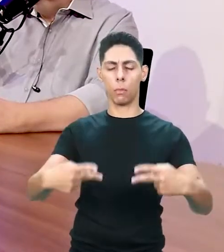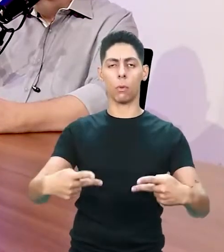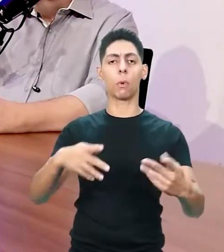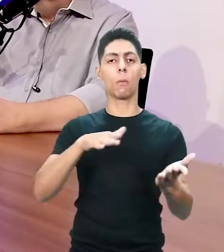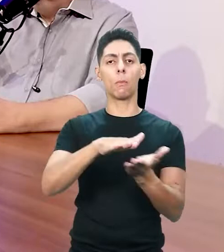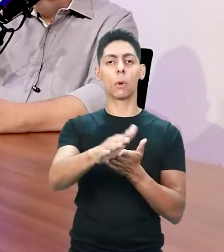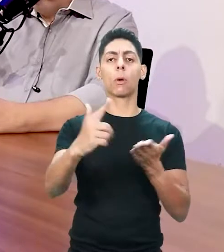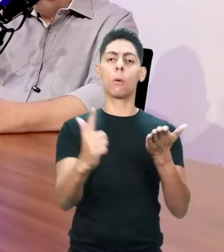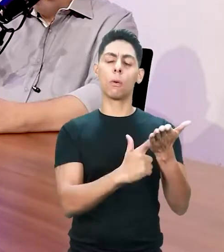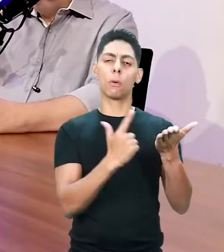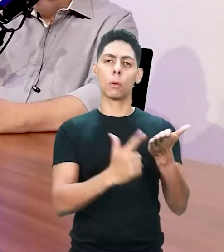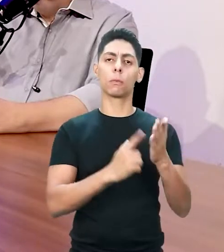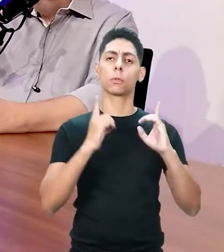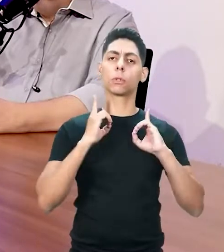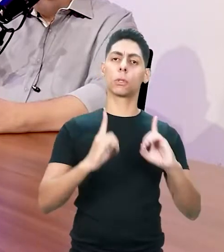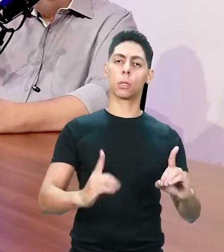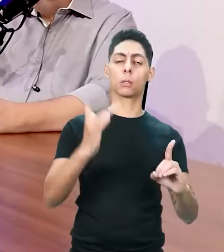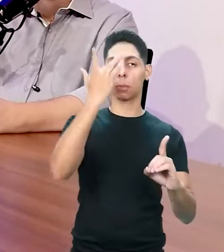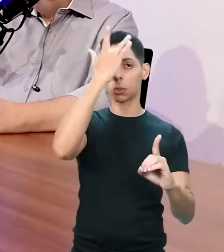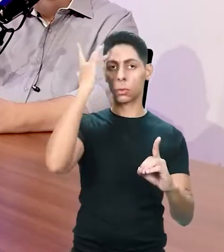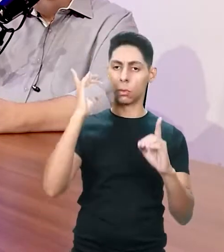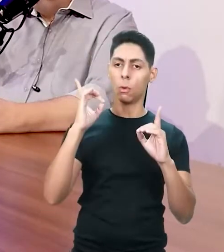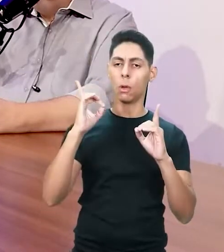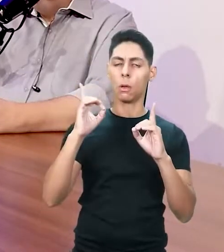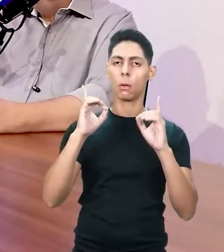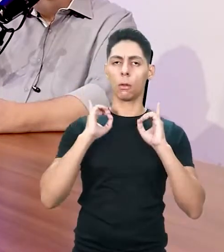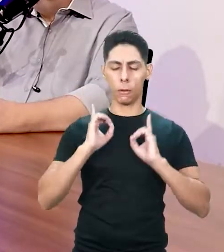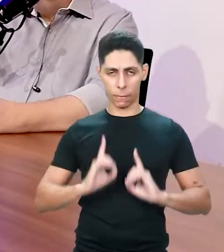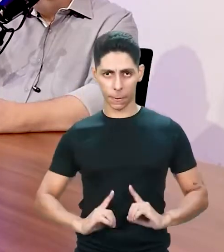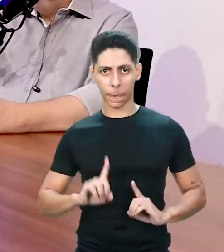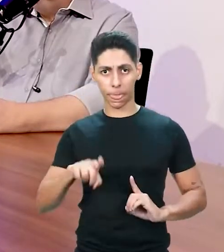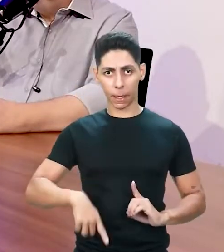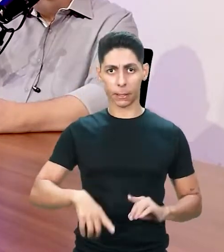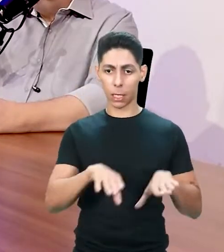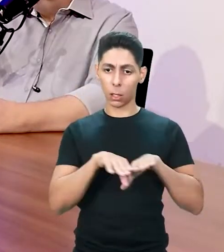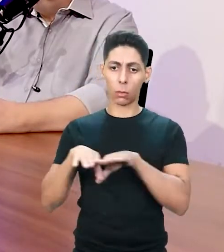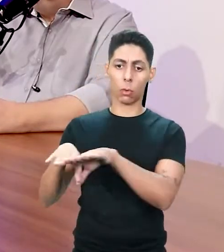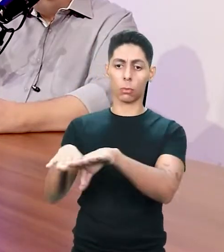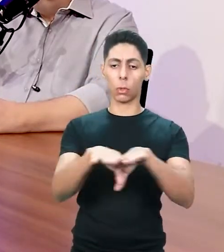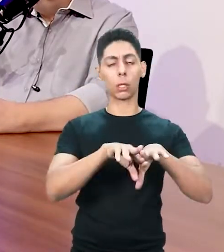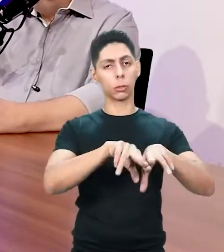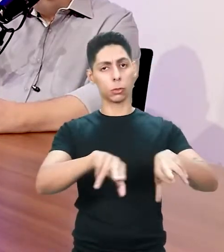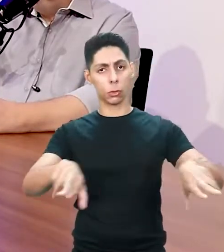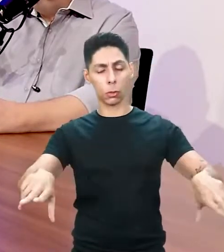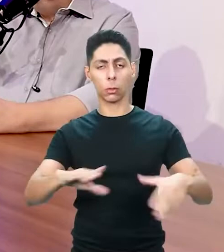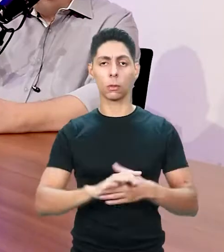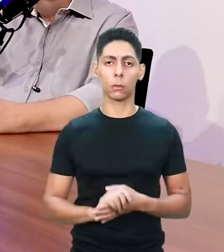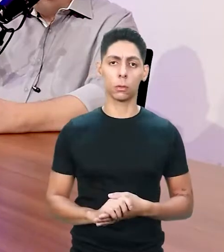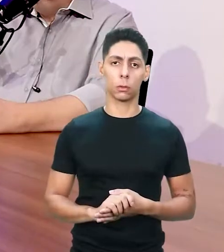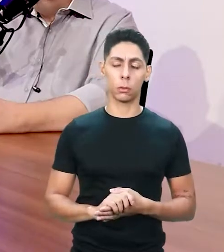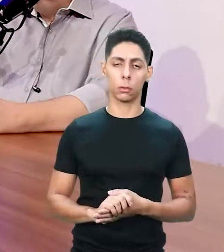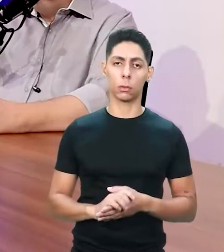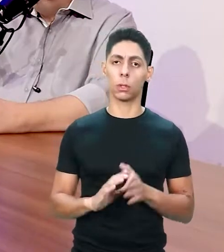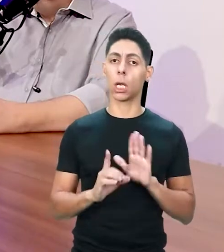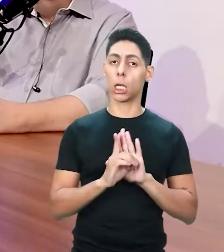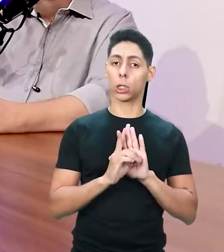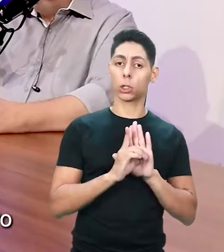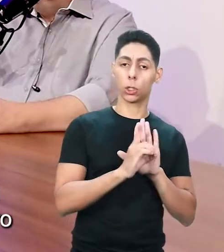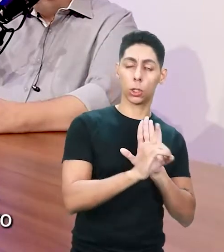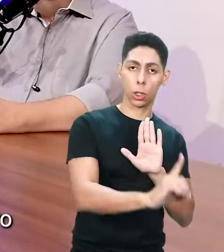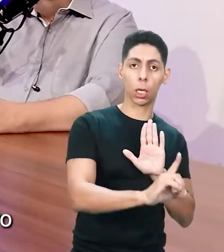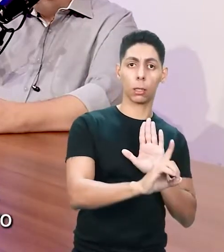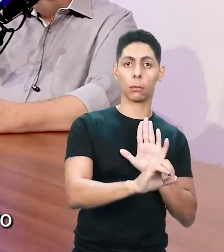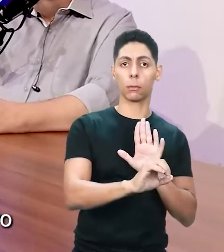livro Direitos das Pessoas com Deficiência, Igualdade na Diversidade, que é um livro, repetindo, eu falei muito rápido, Direitos das Pessoas com